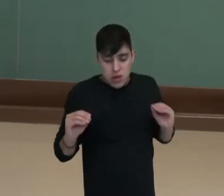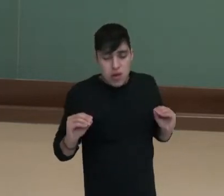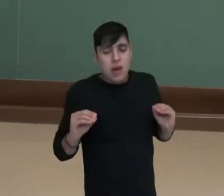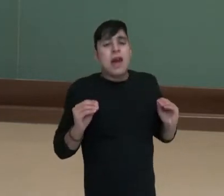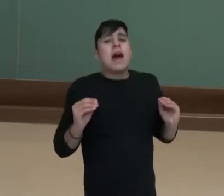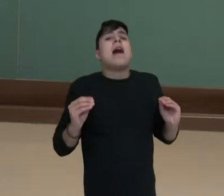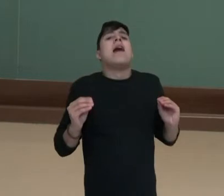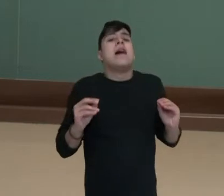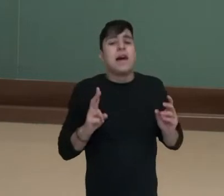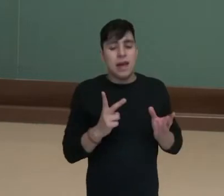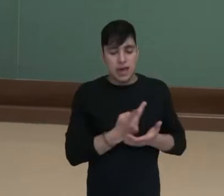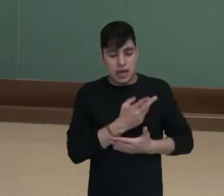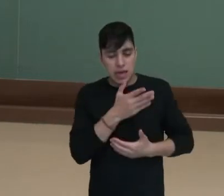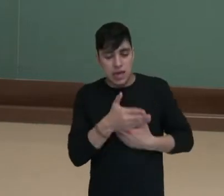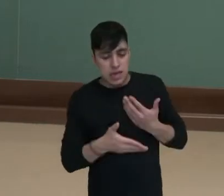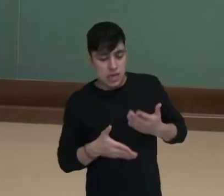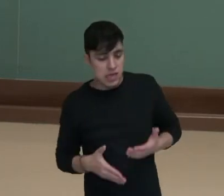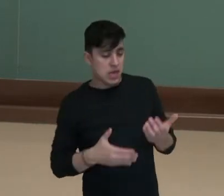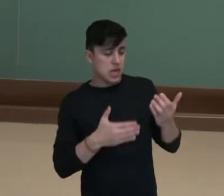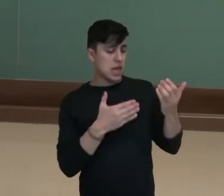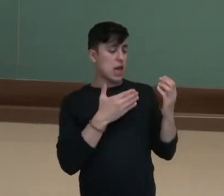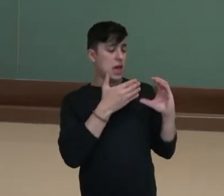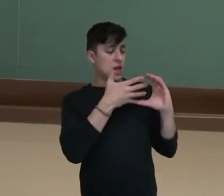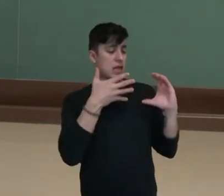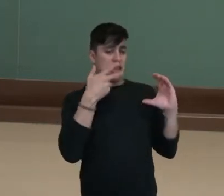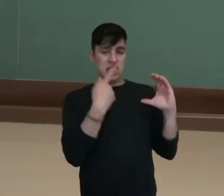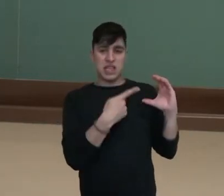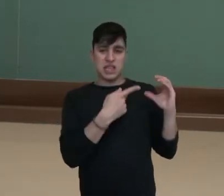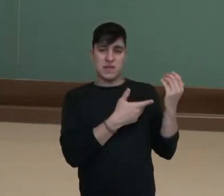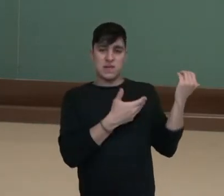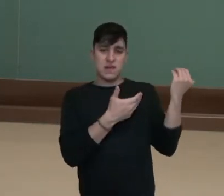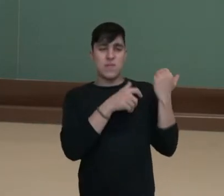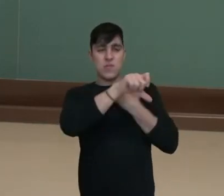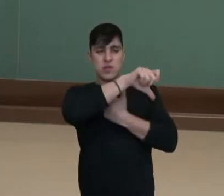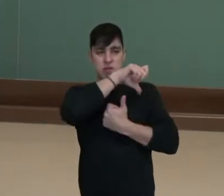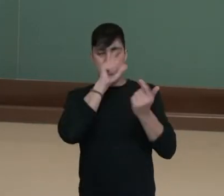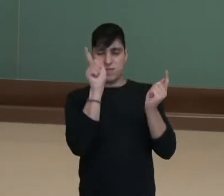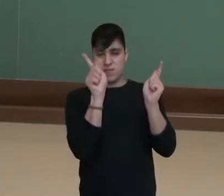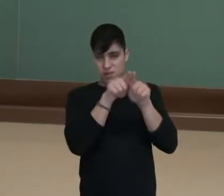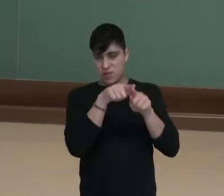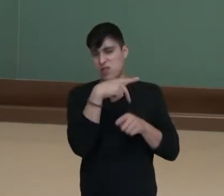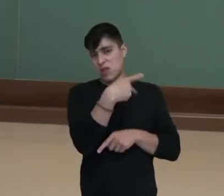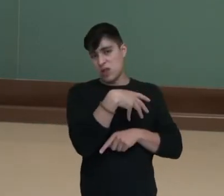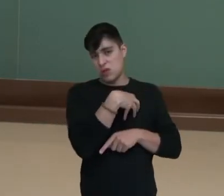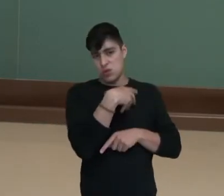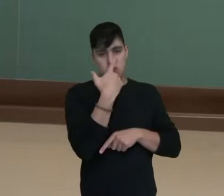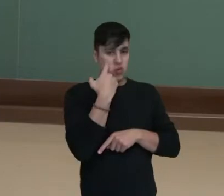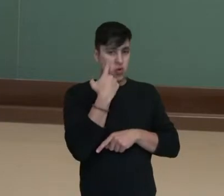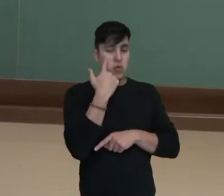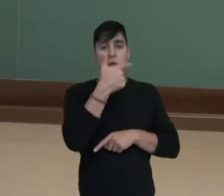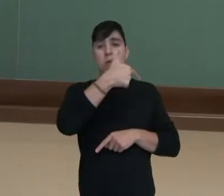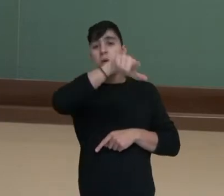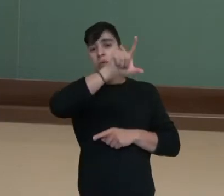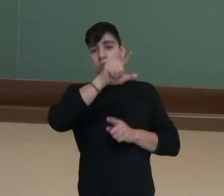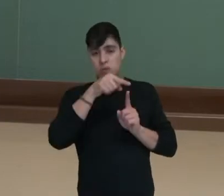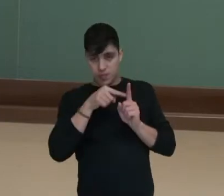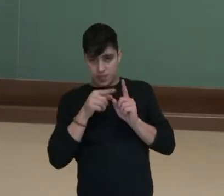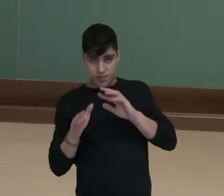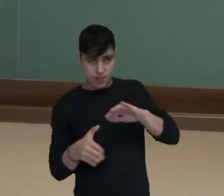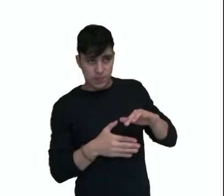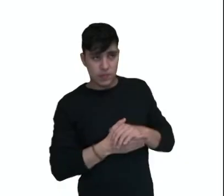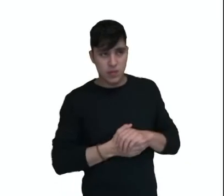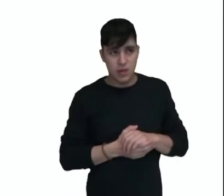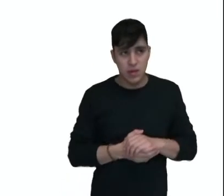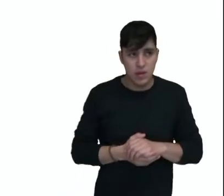com que a característica física vai mudar. Olha, é causado por uma deleção